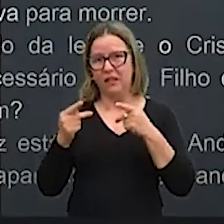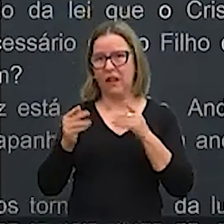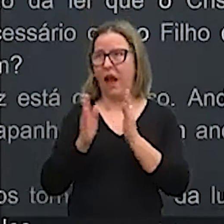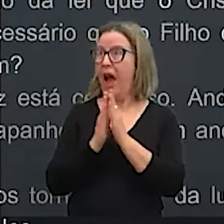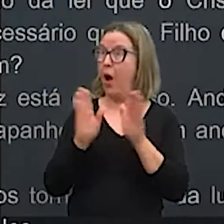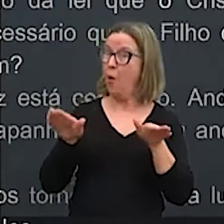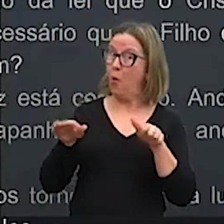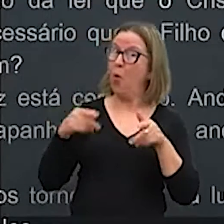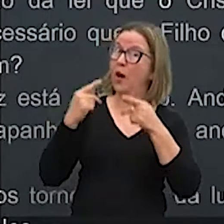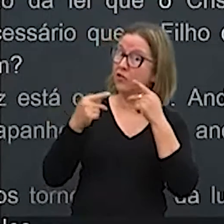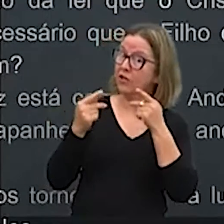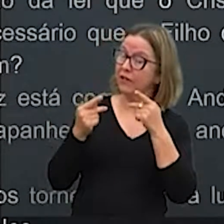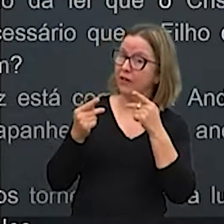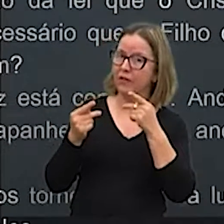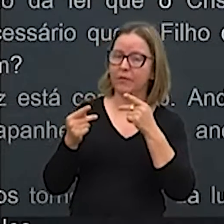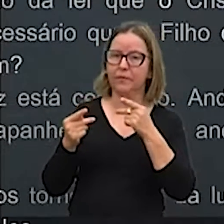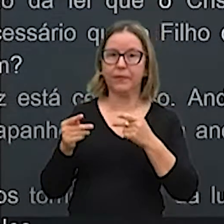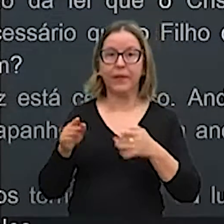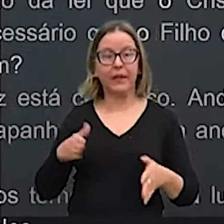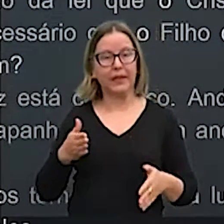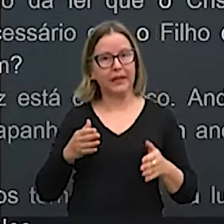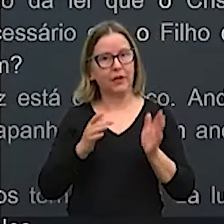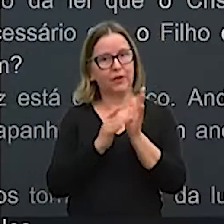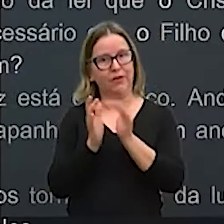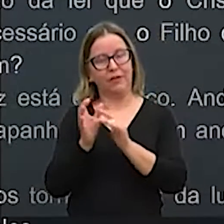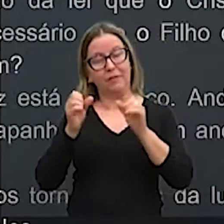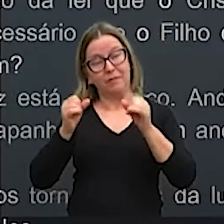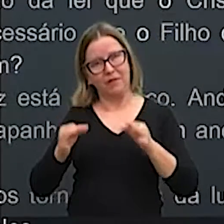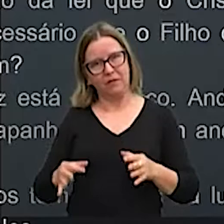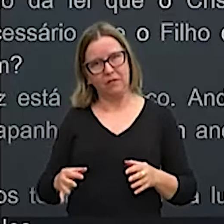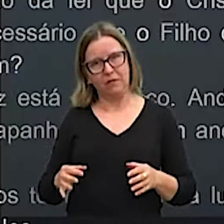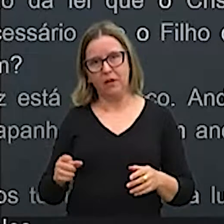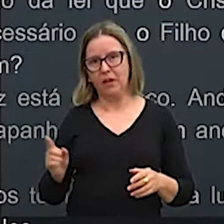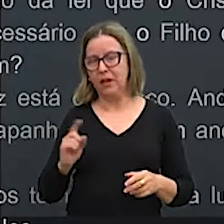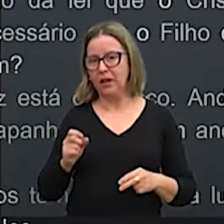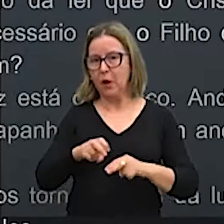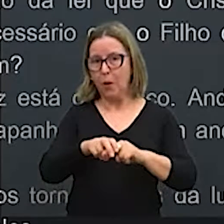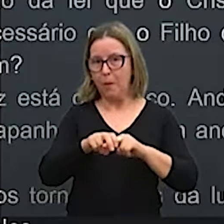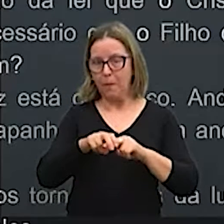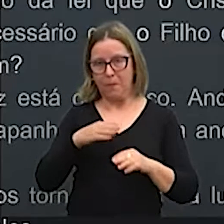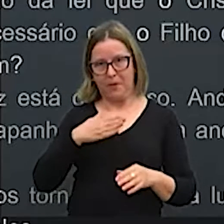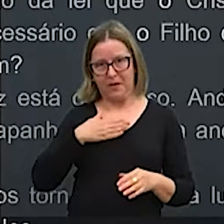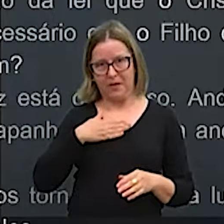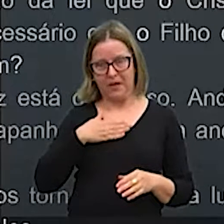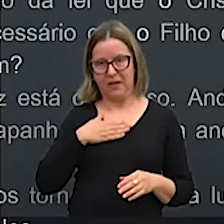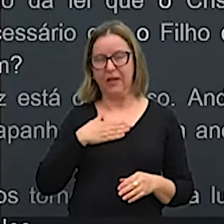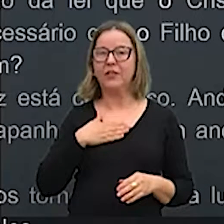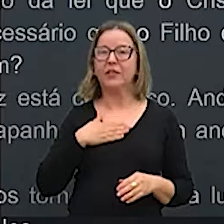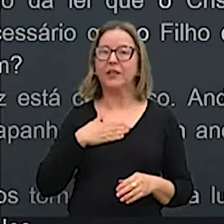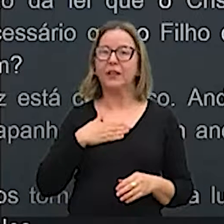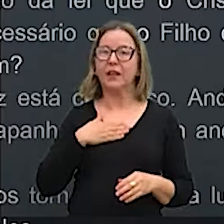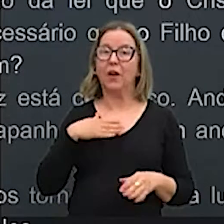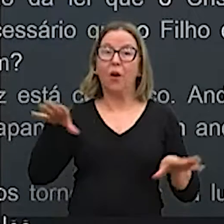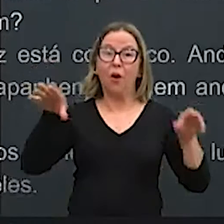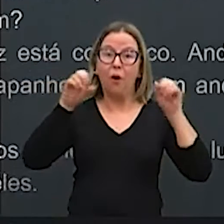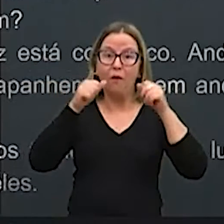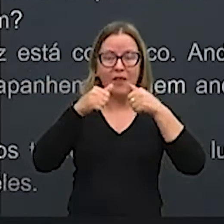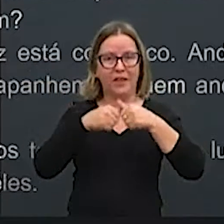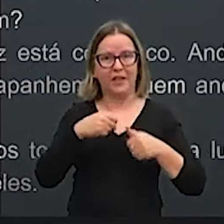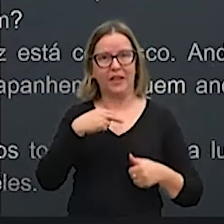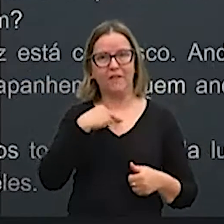falou. Então explicou Jesus: não foi por mim que veio esta voz, e sim por vossa